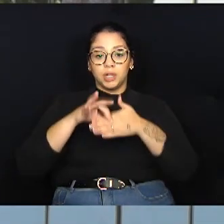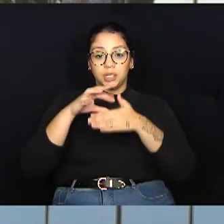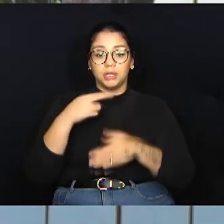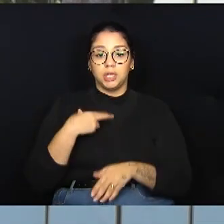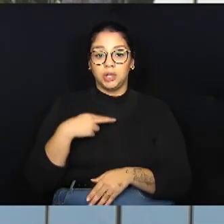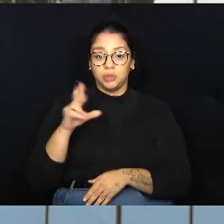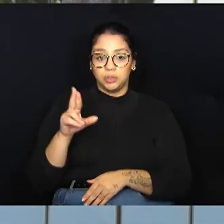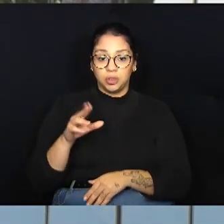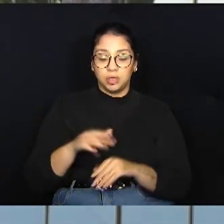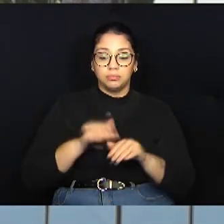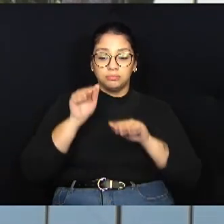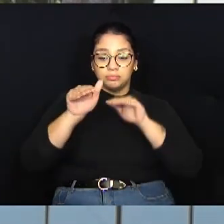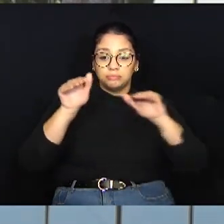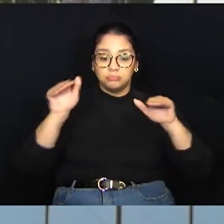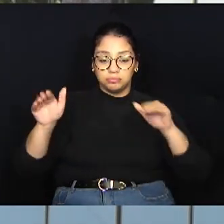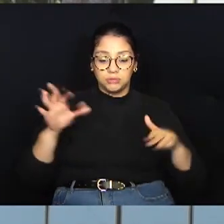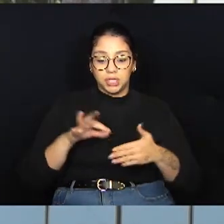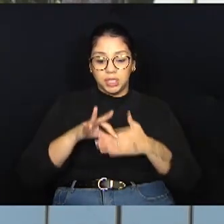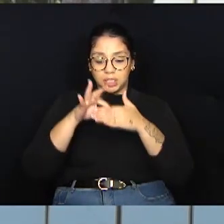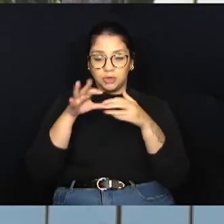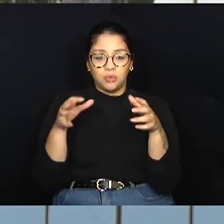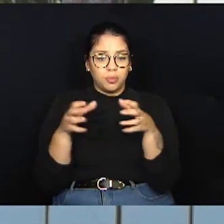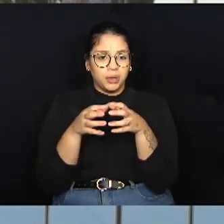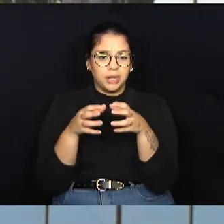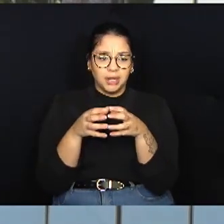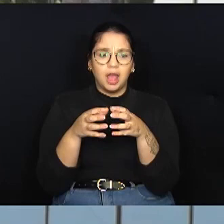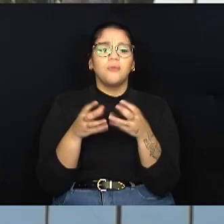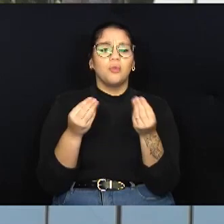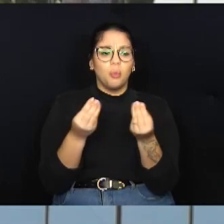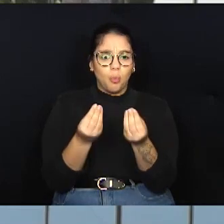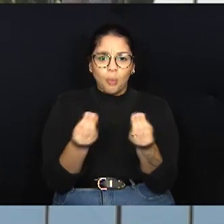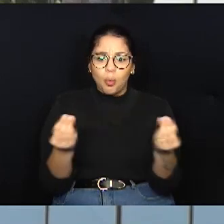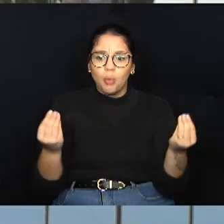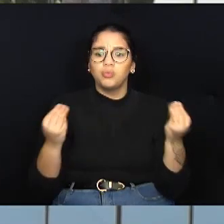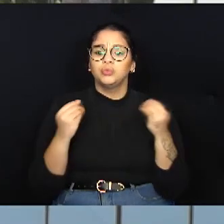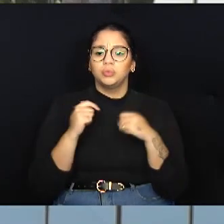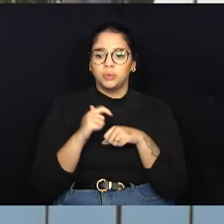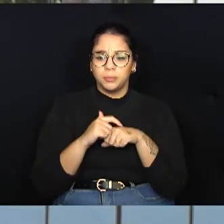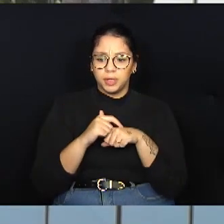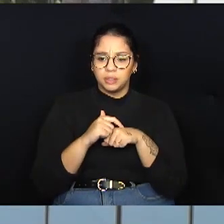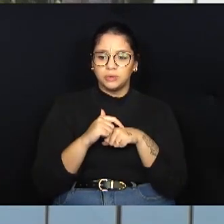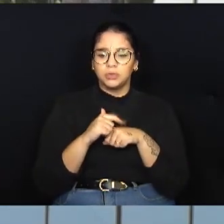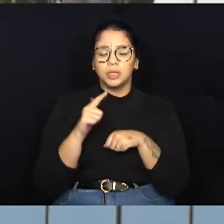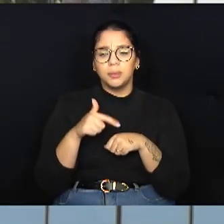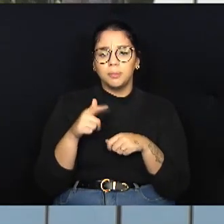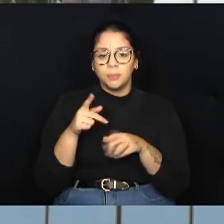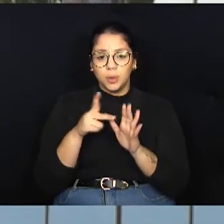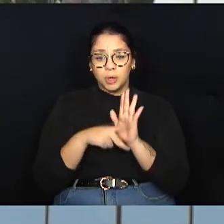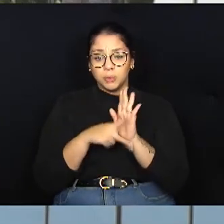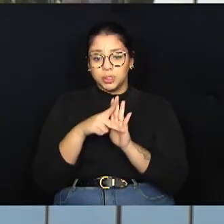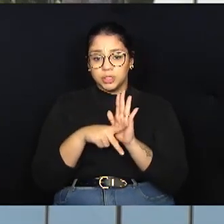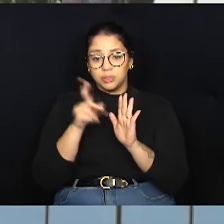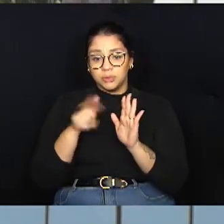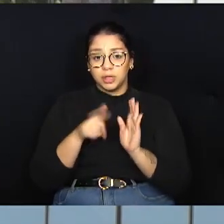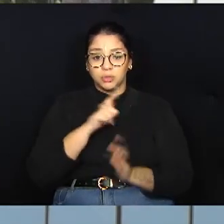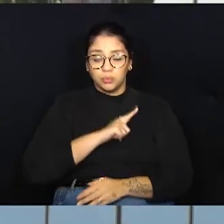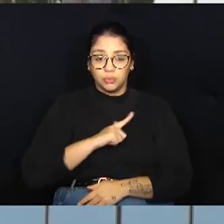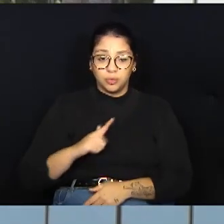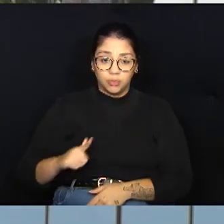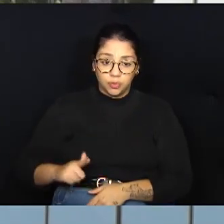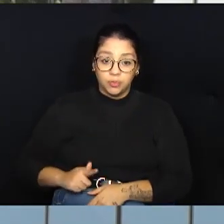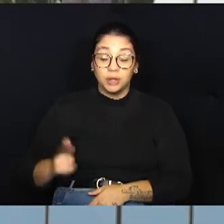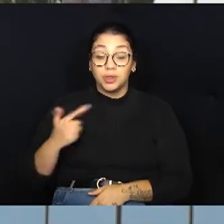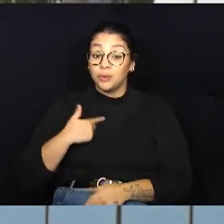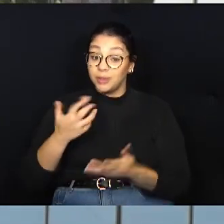os líderes comunitários, muitas vezes, para que eles levassem um projeto que o governo municipal, e aqui eu quero